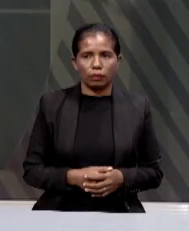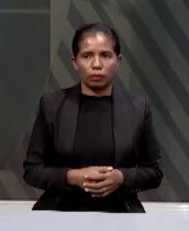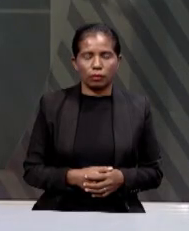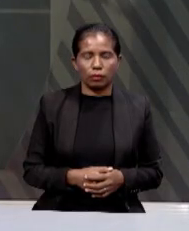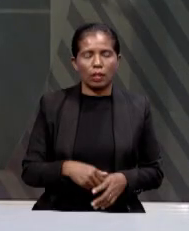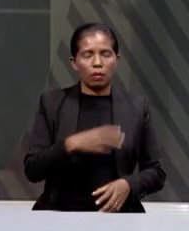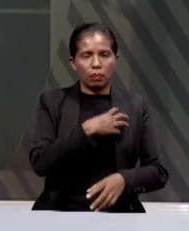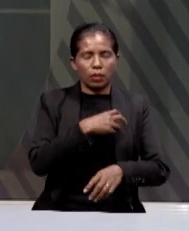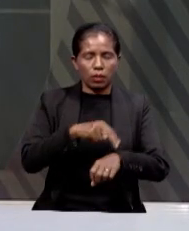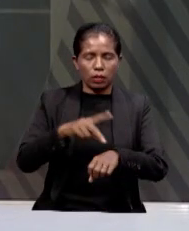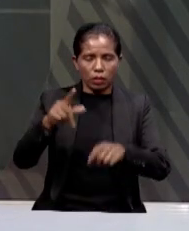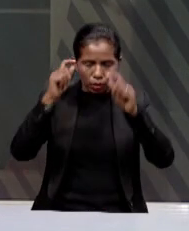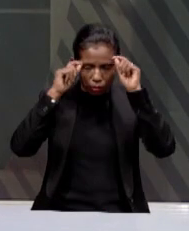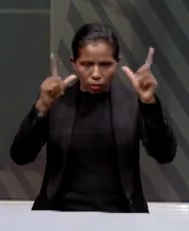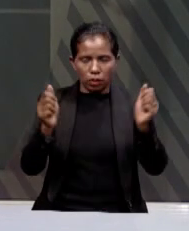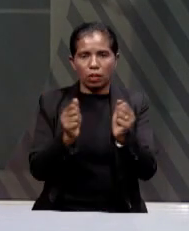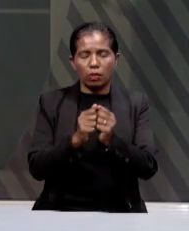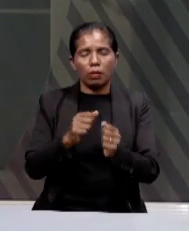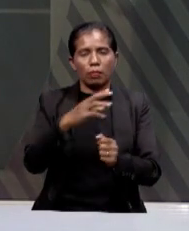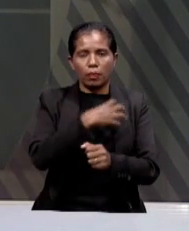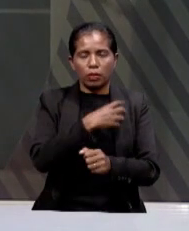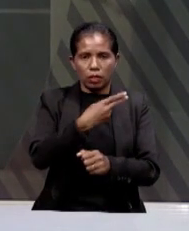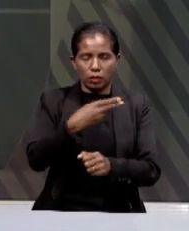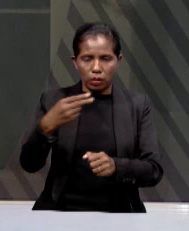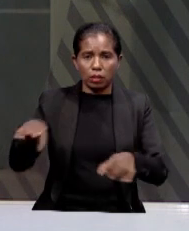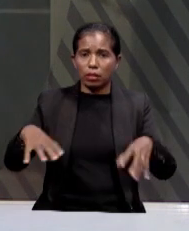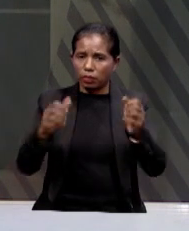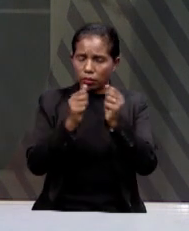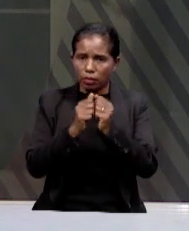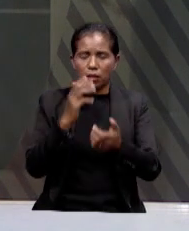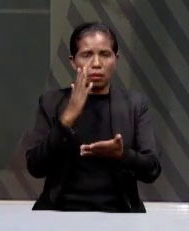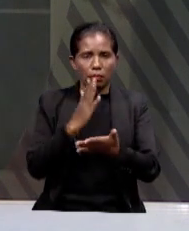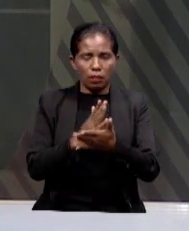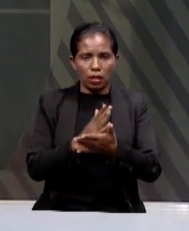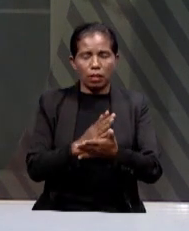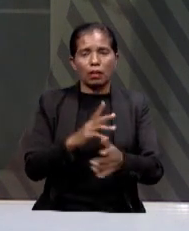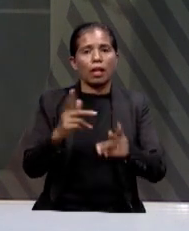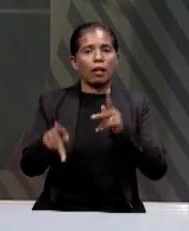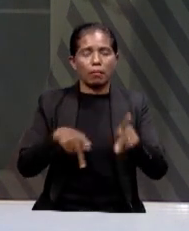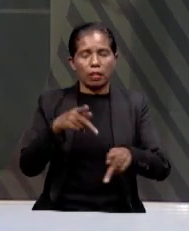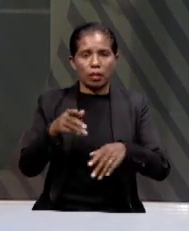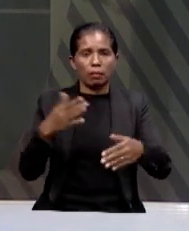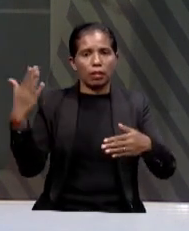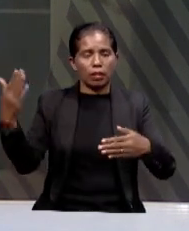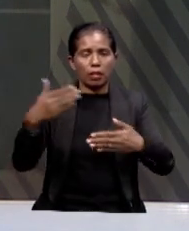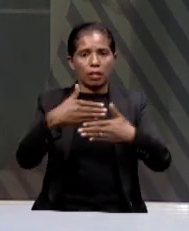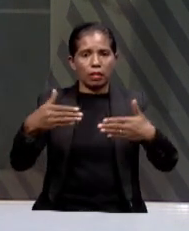Polisi Nasional Timor Leste no Polisi Republik Indonesia Serviço Mutuo de Combate Movimento Ilegal e a Linha Fronteira.